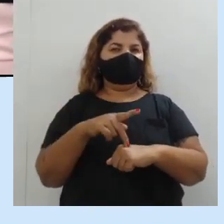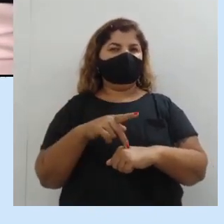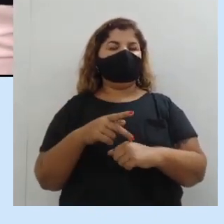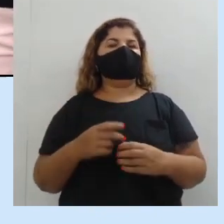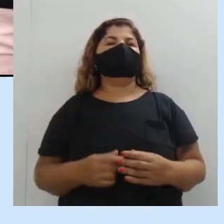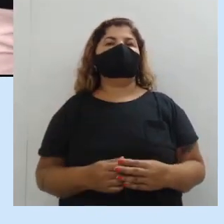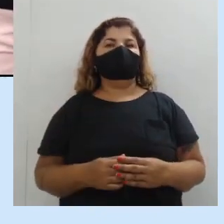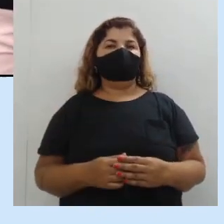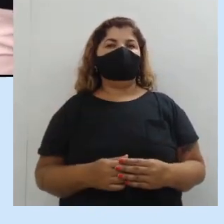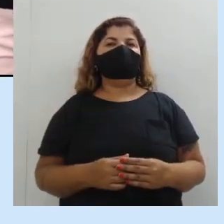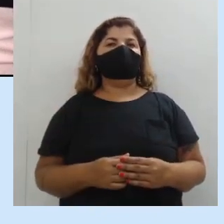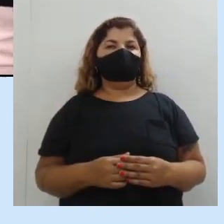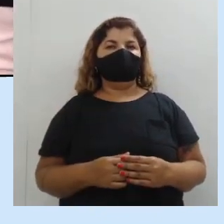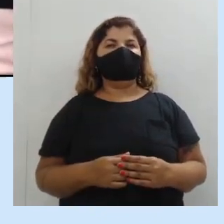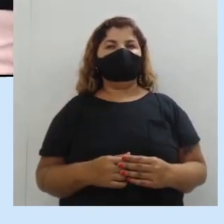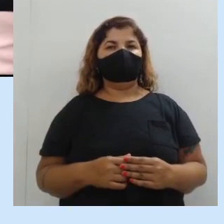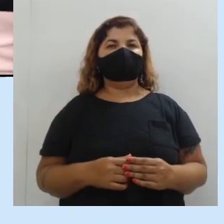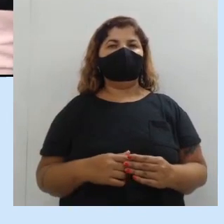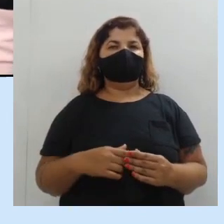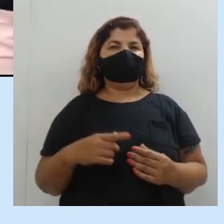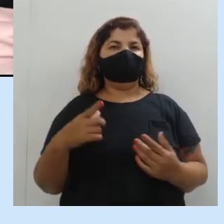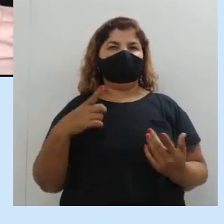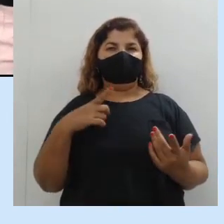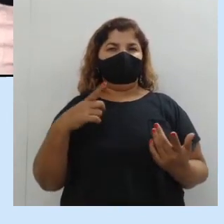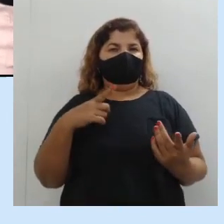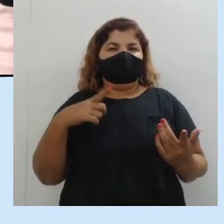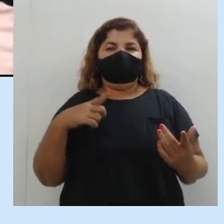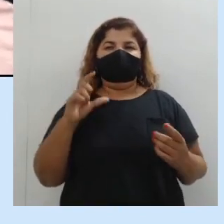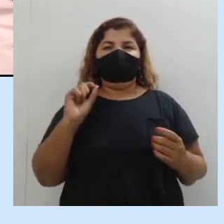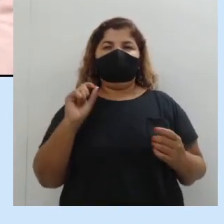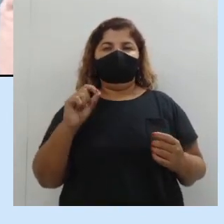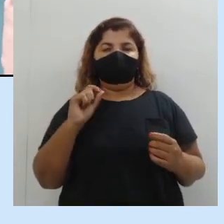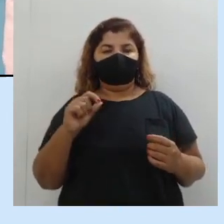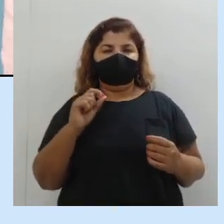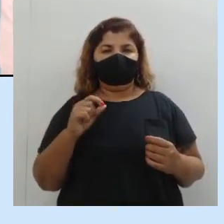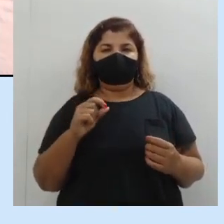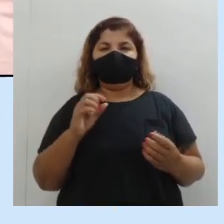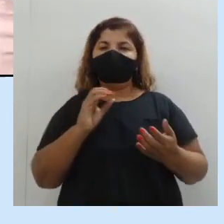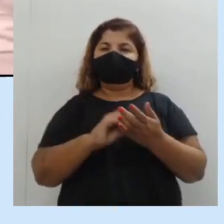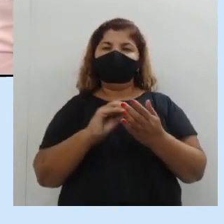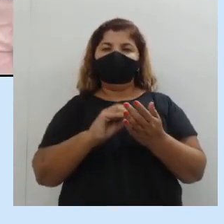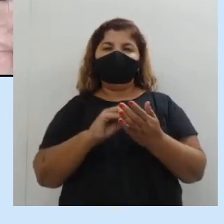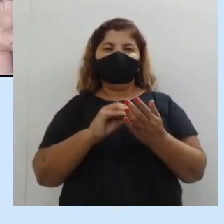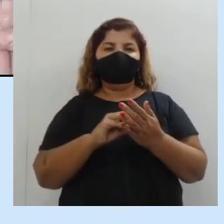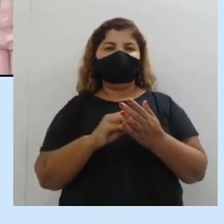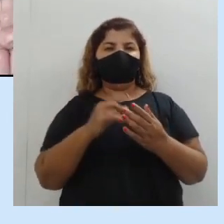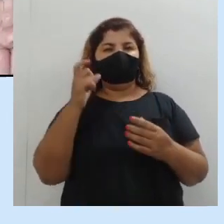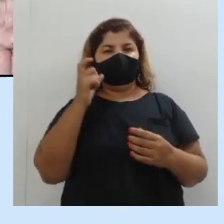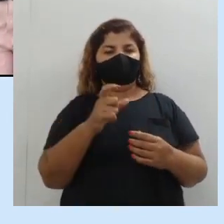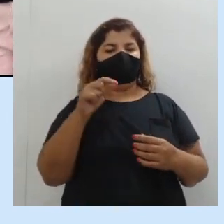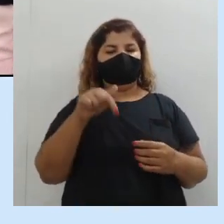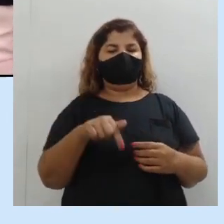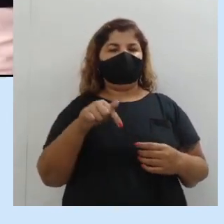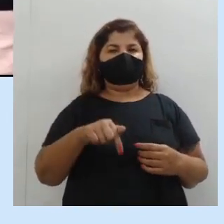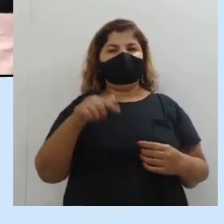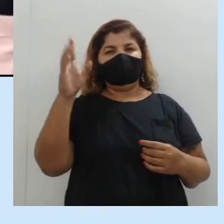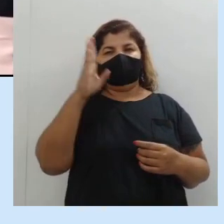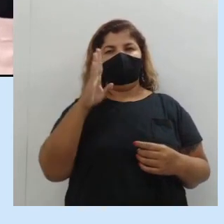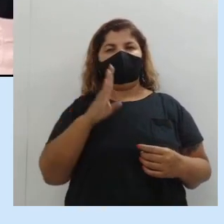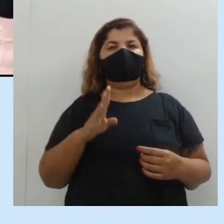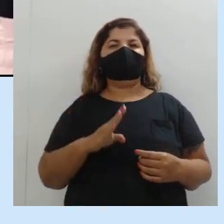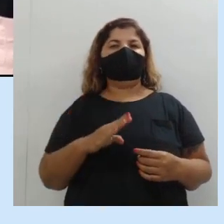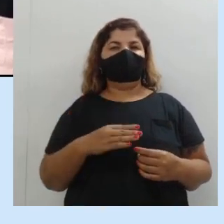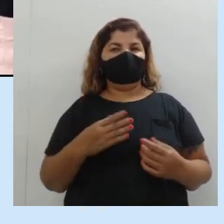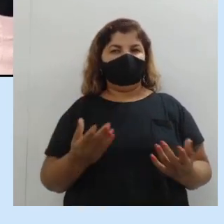De vira-lata, né? Tem um complexo vira-lata, que se fala até isso, né? Então, supervalorizamos o que é nosso e